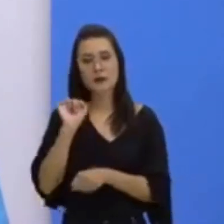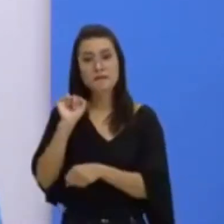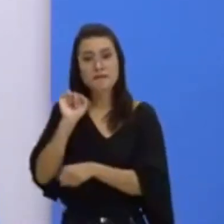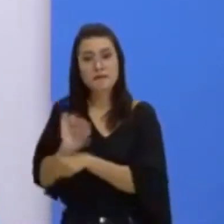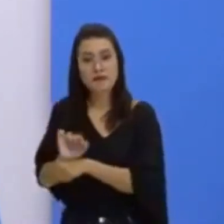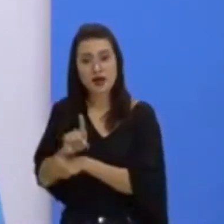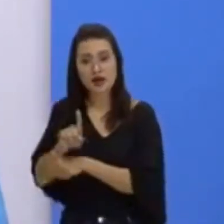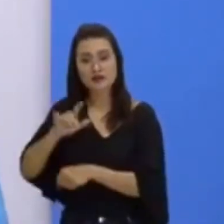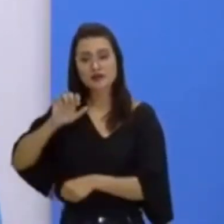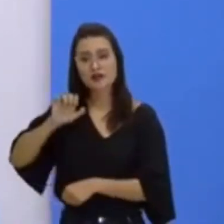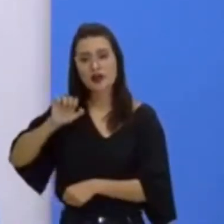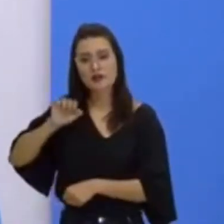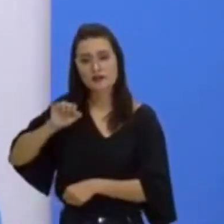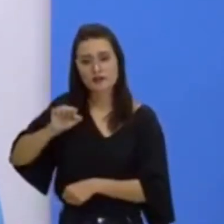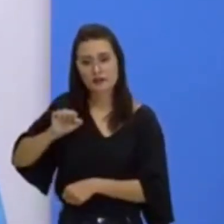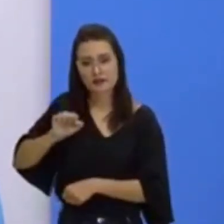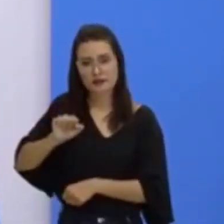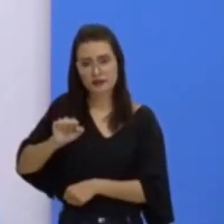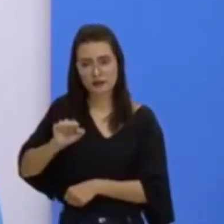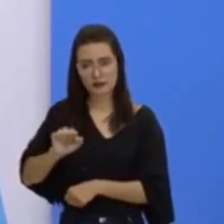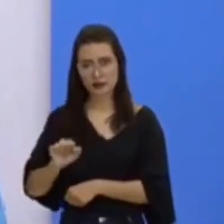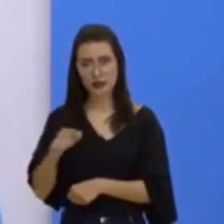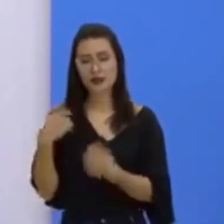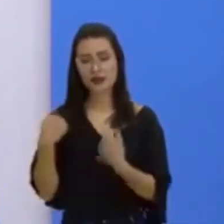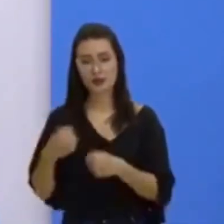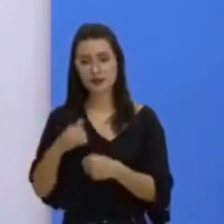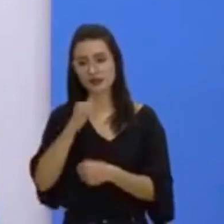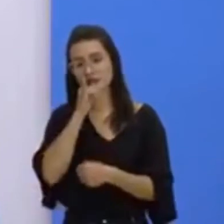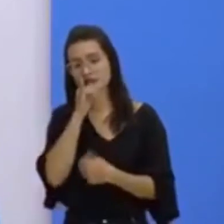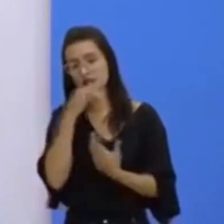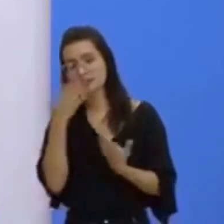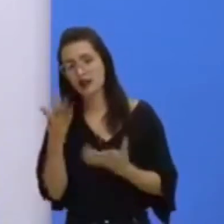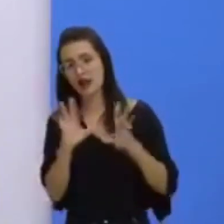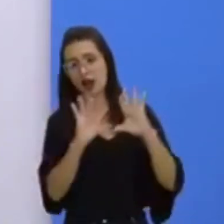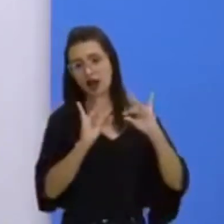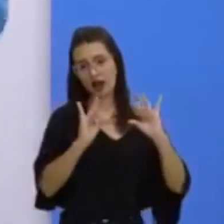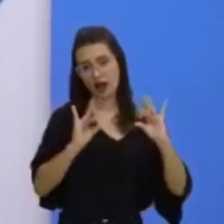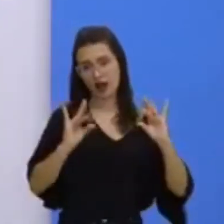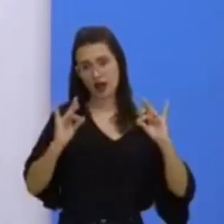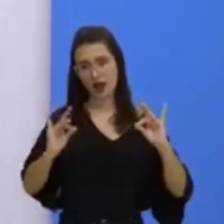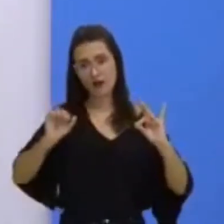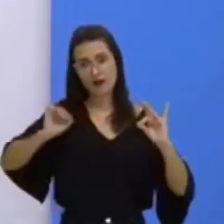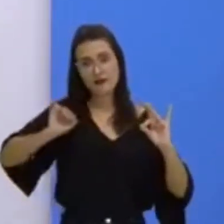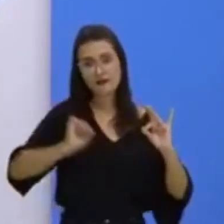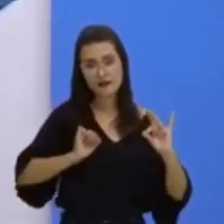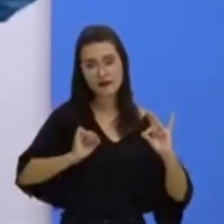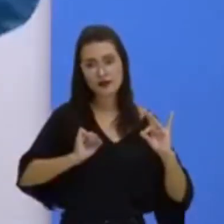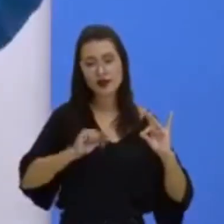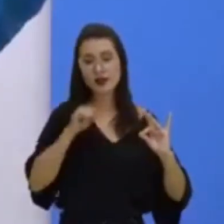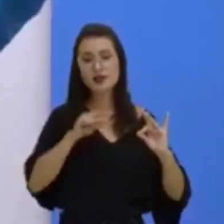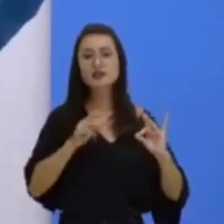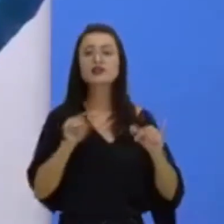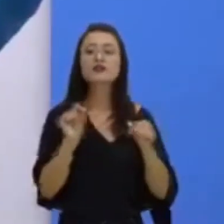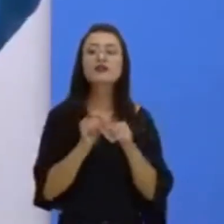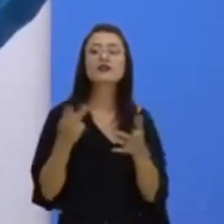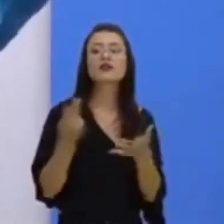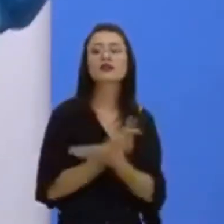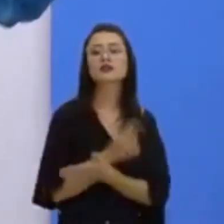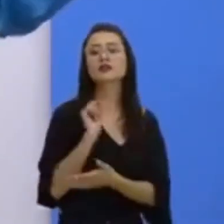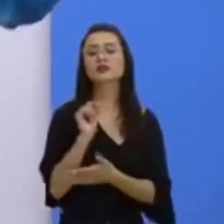uma pequena força na área onde está o reservatório do fluido de freio, e isso vai se